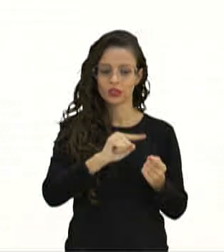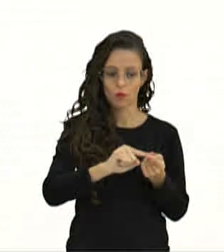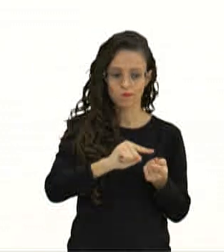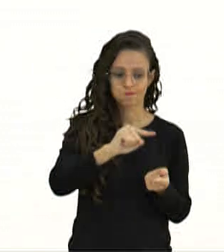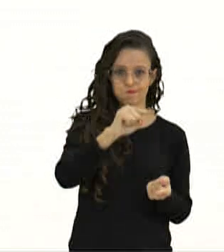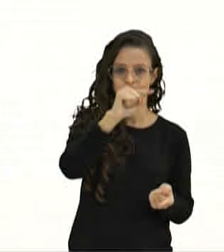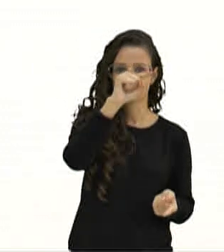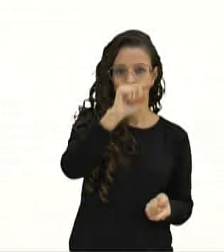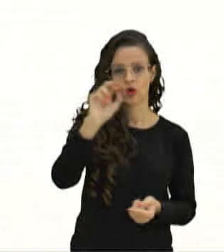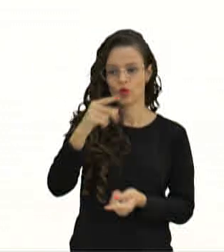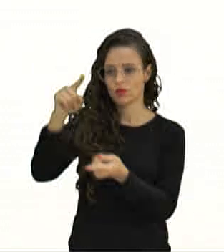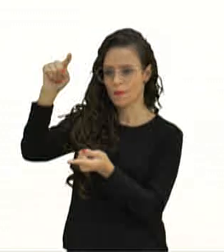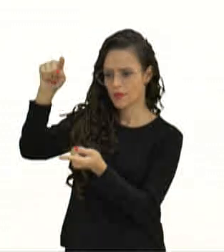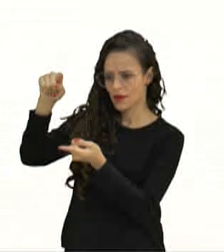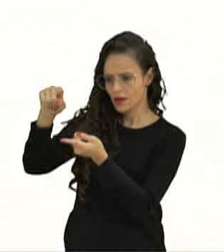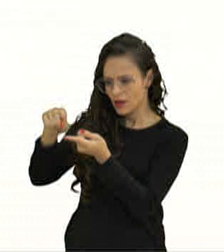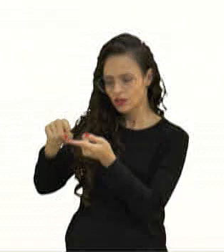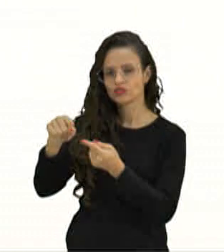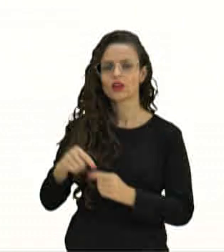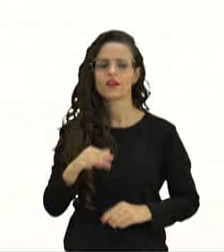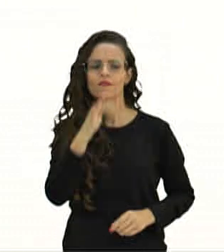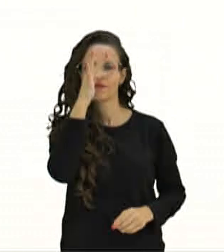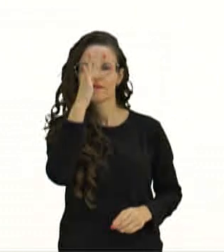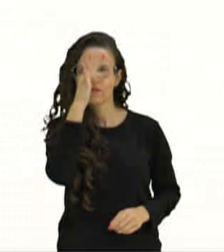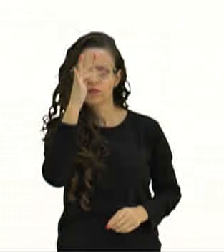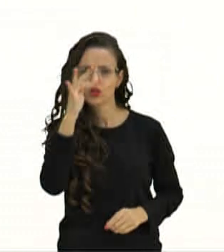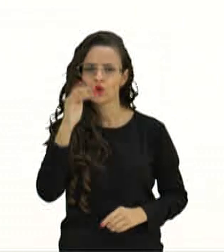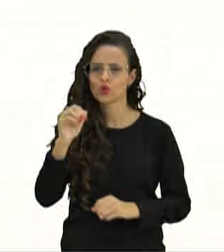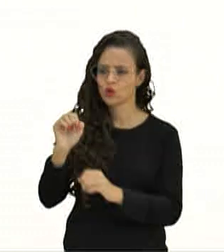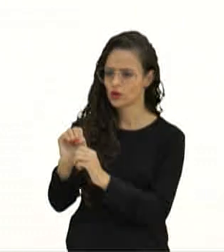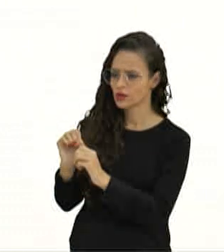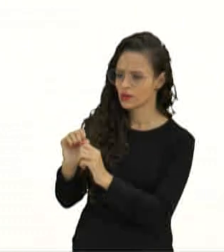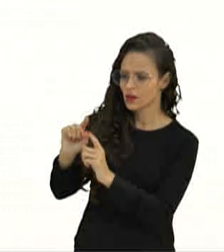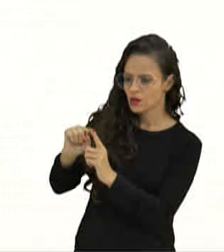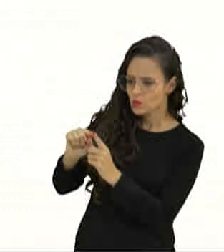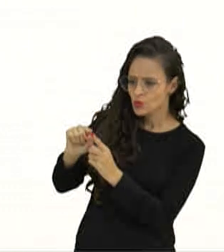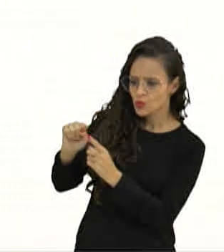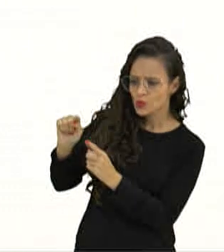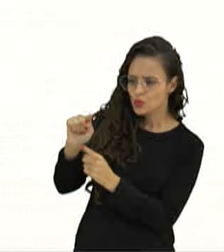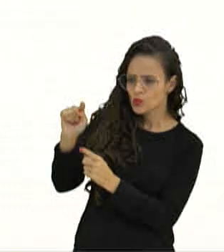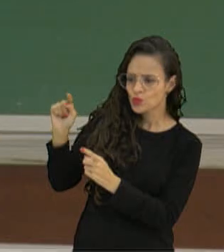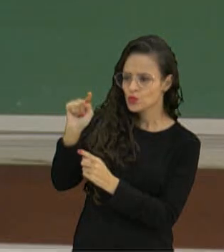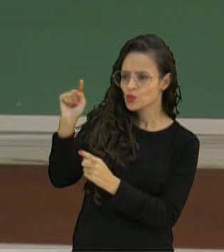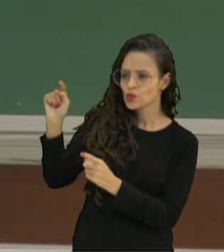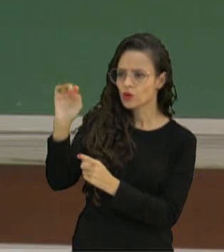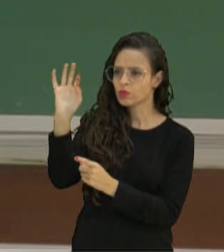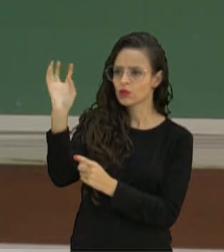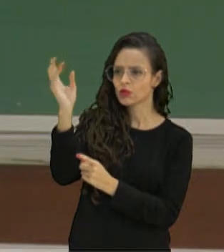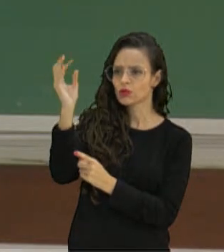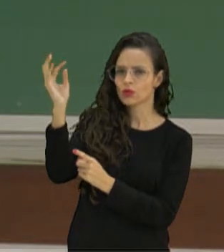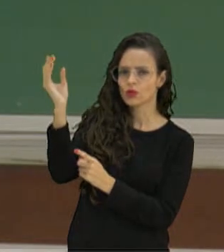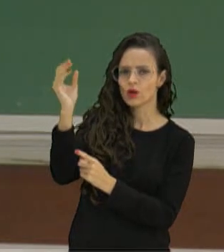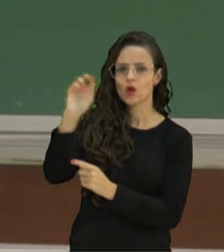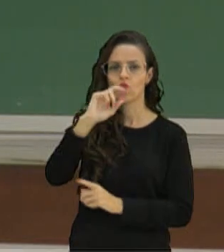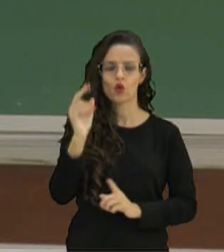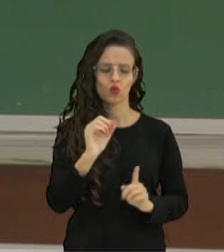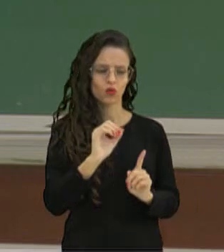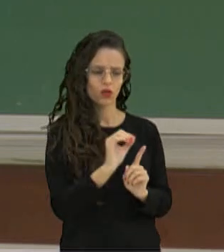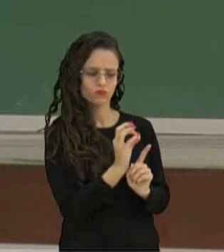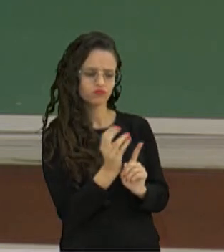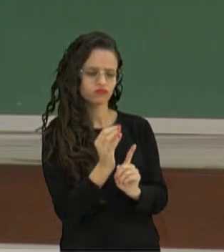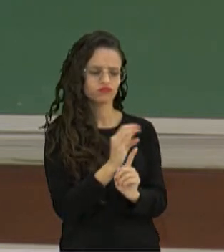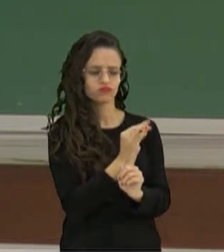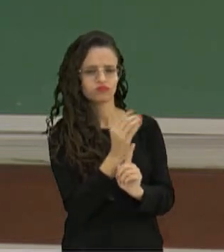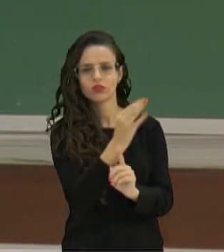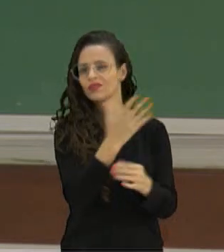altas ou baixas. Como que estão as flores, né? Estão lá na extremidade, ou estão um pouco abaixo